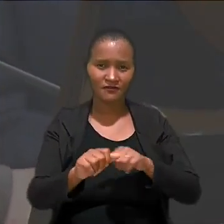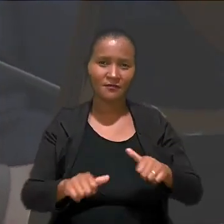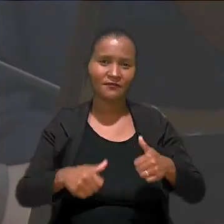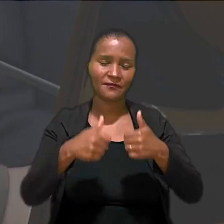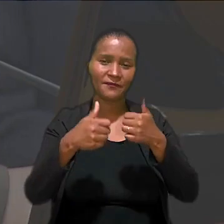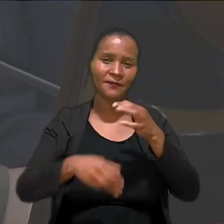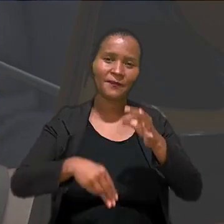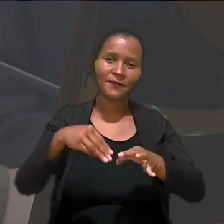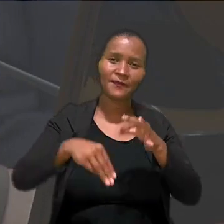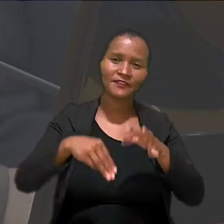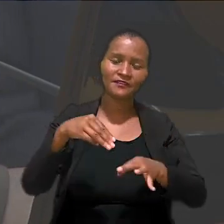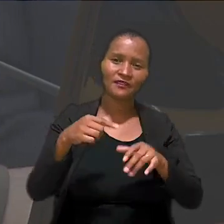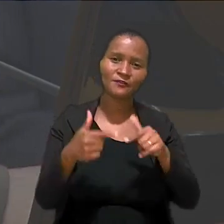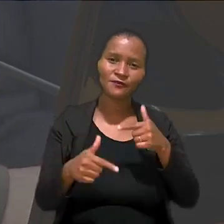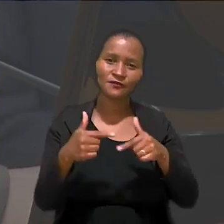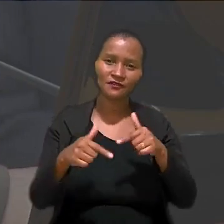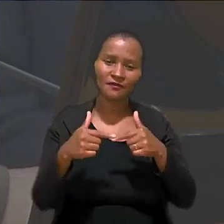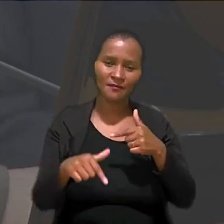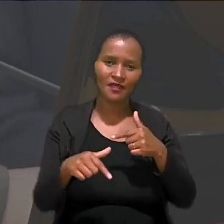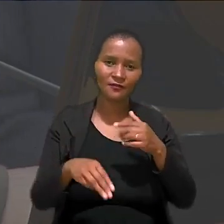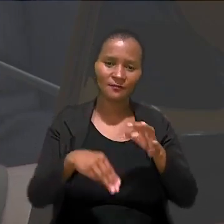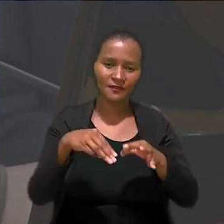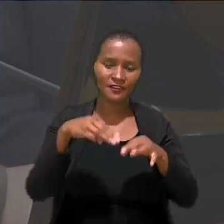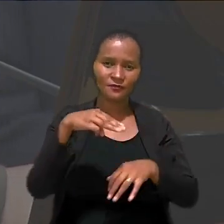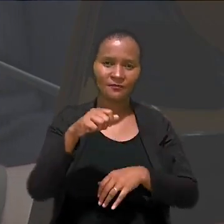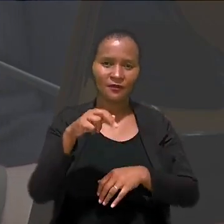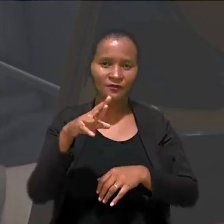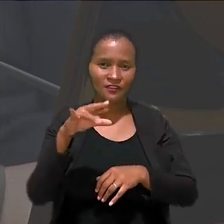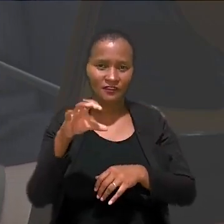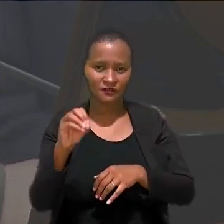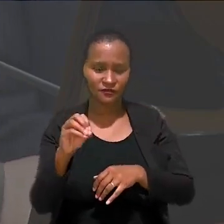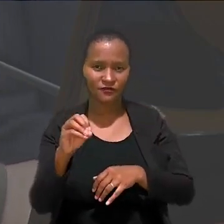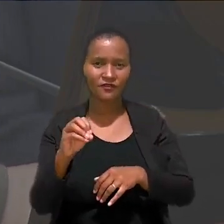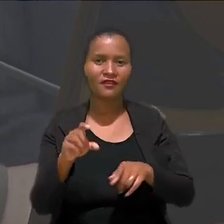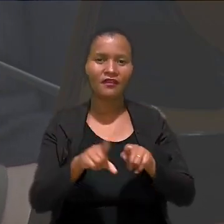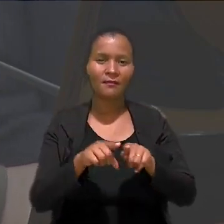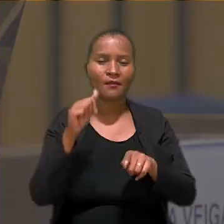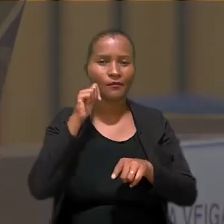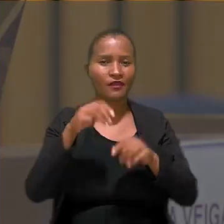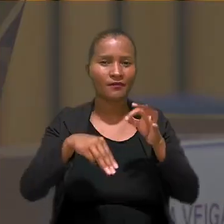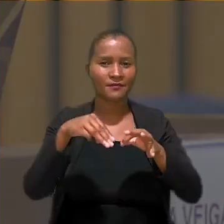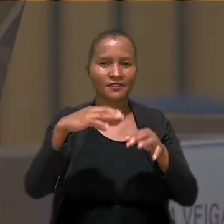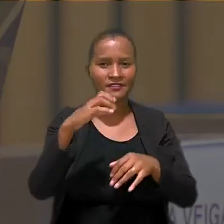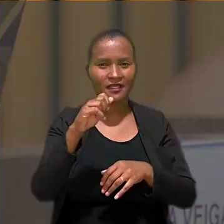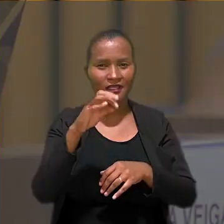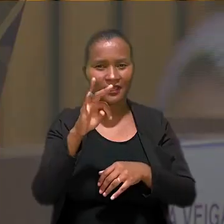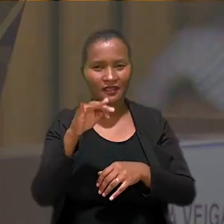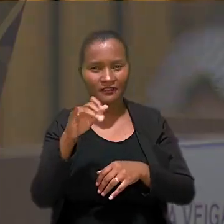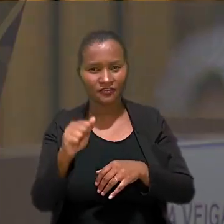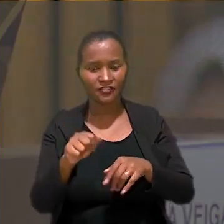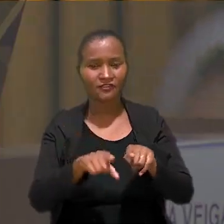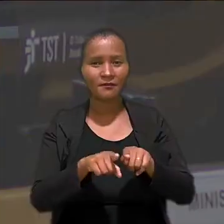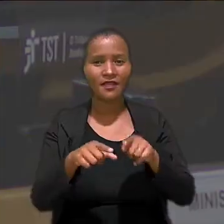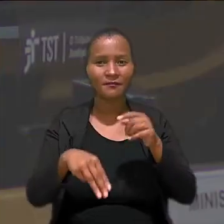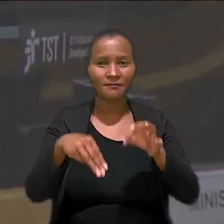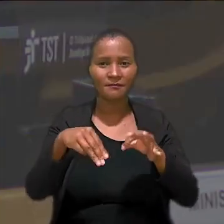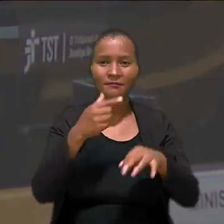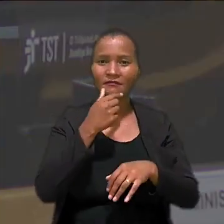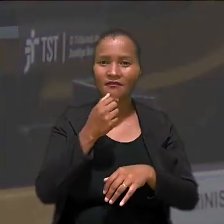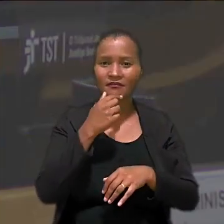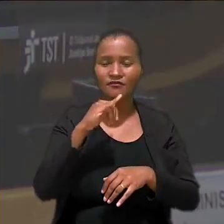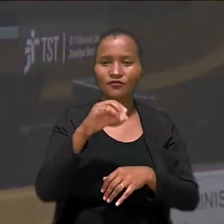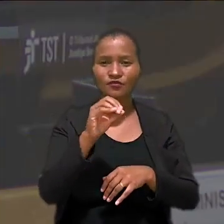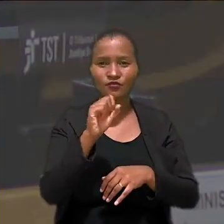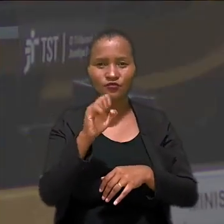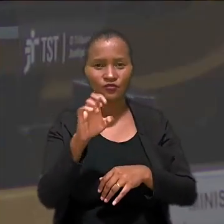de Formação e Aperfeiçoamento de Magistrados do Trabalho, ministro Maurício Godinho Delgado, a ministra Cátia Arruda e o ministro